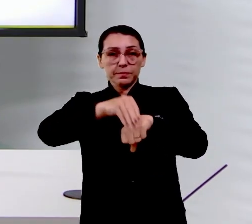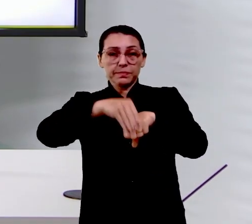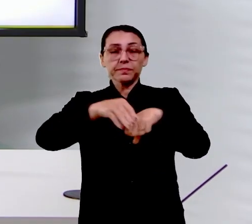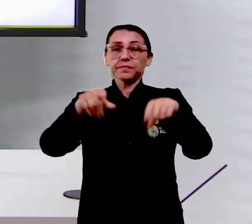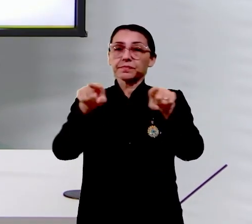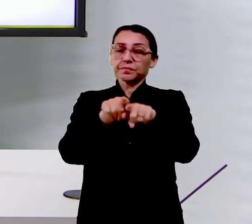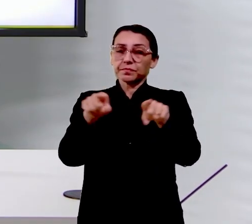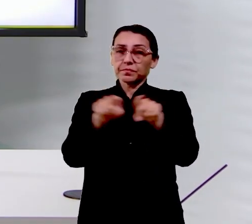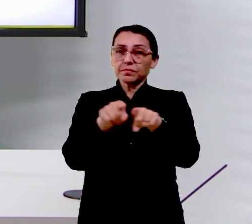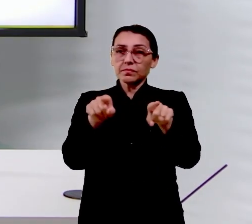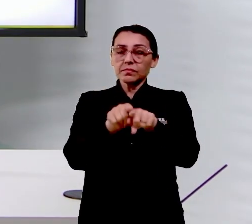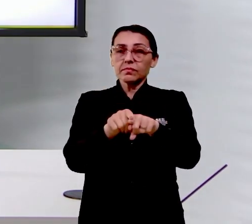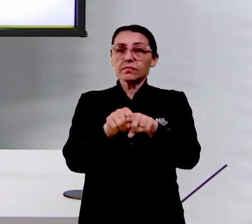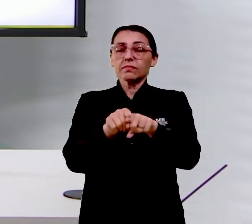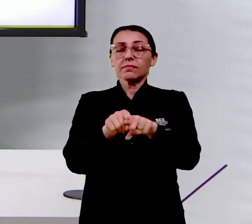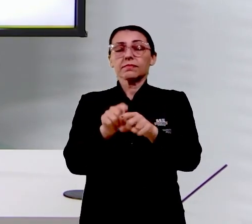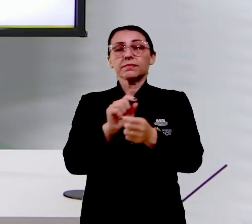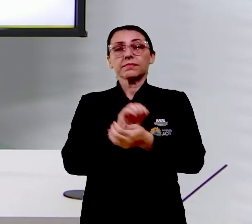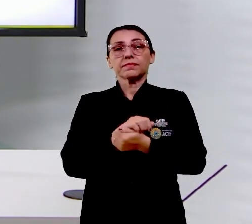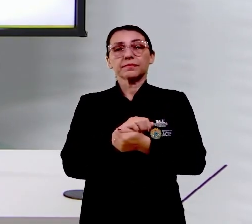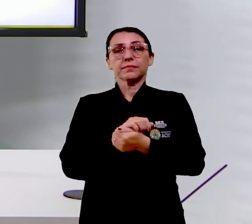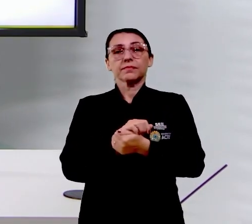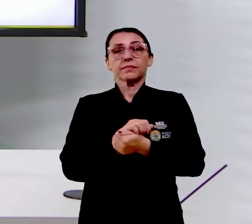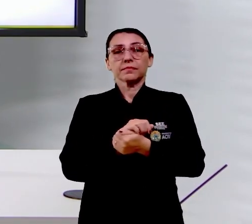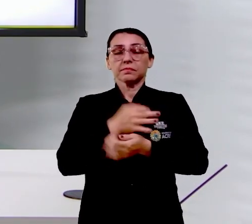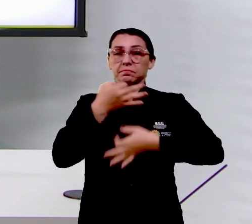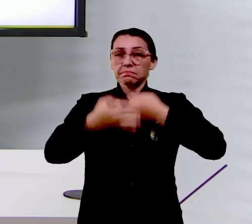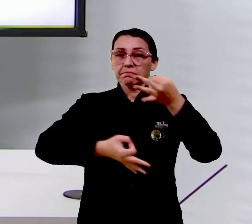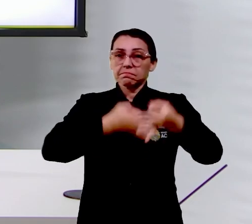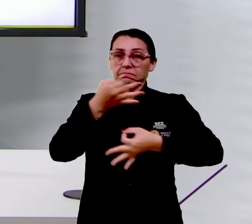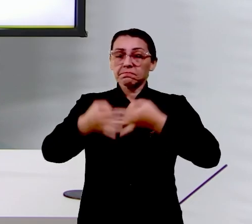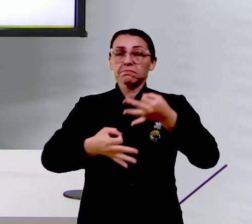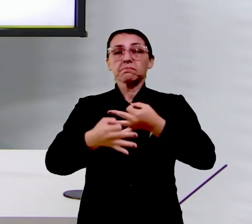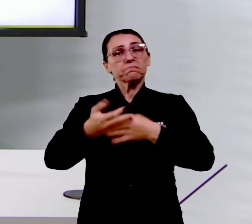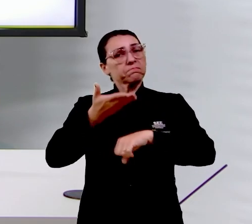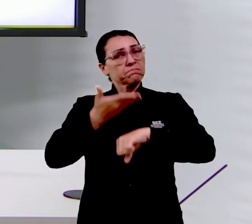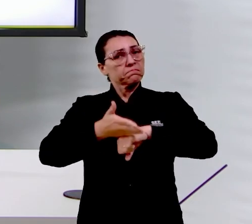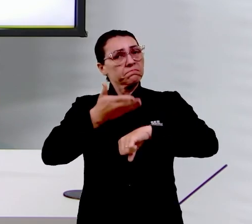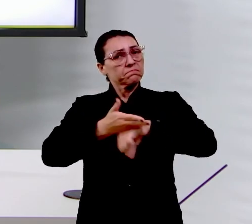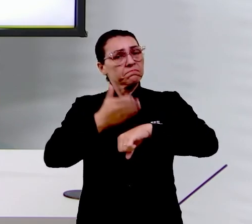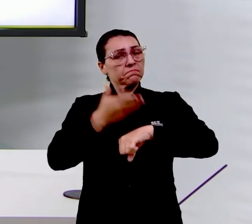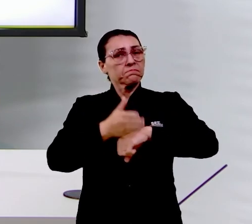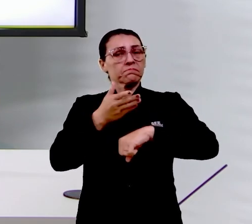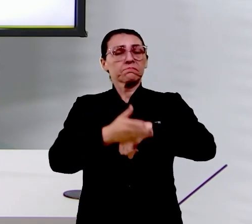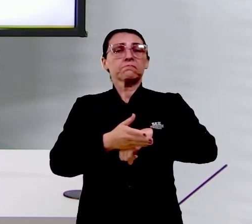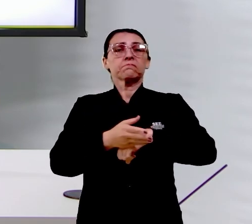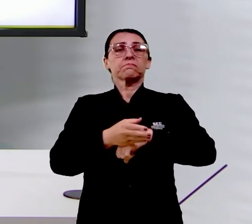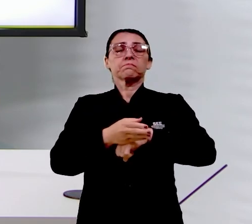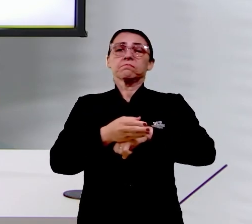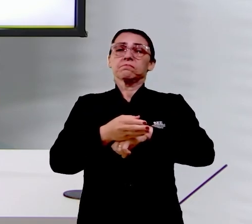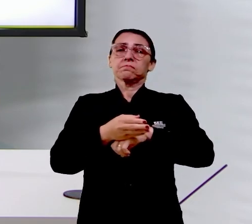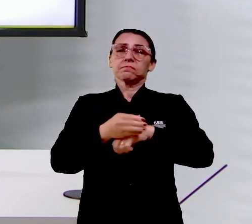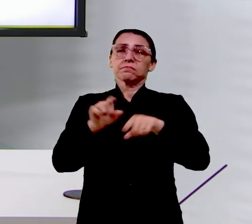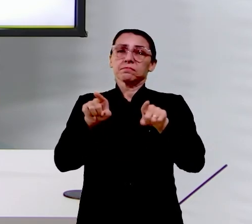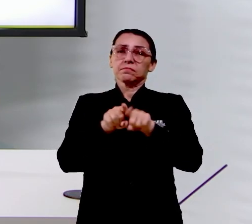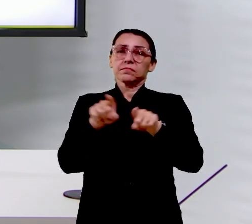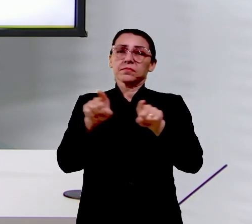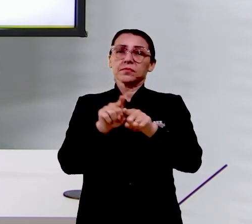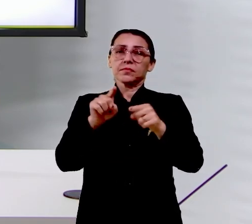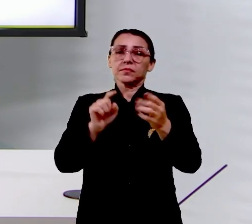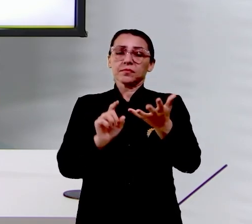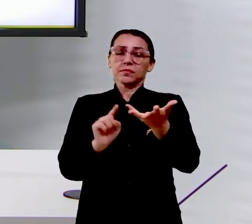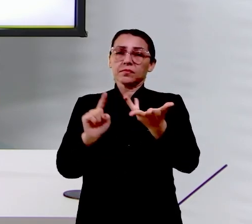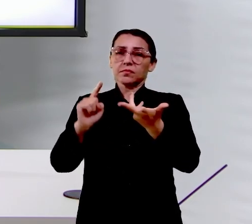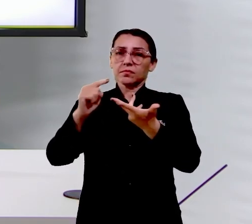vai fazer também a crítica da razão prática, aonde ele vai estabelecer os critérios